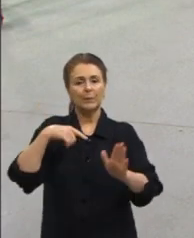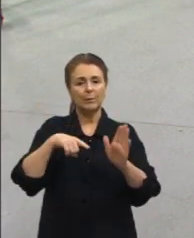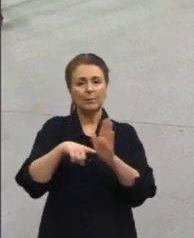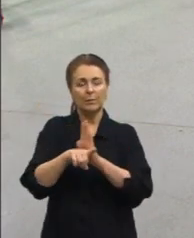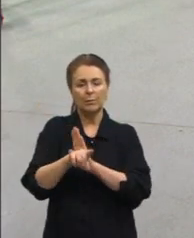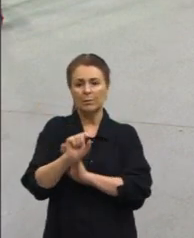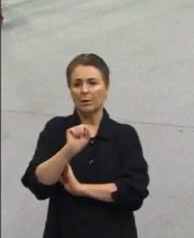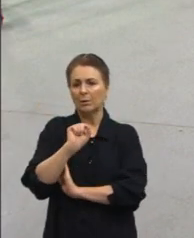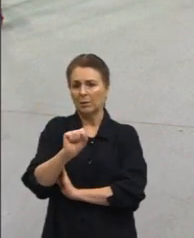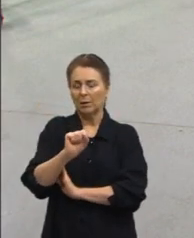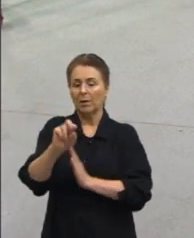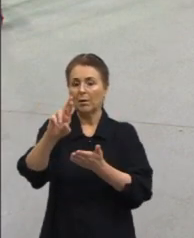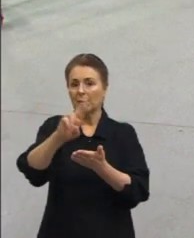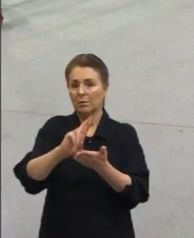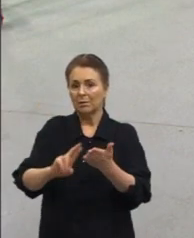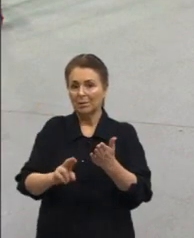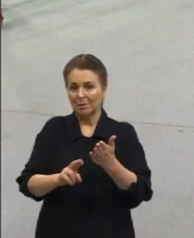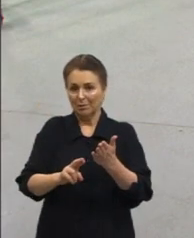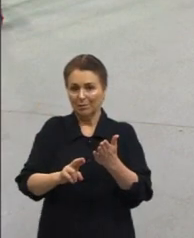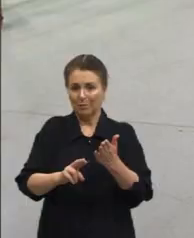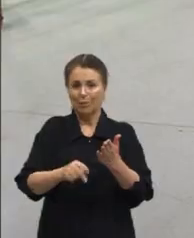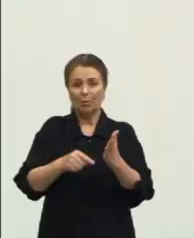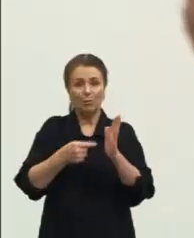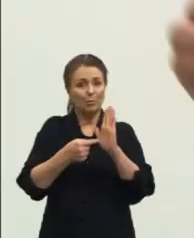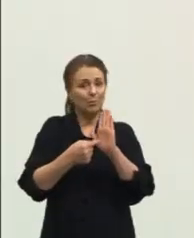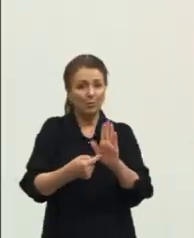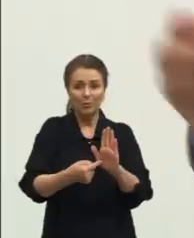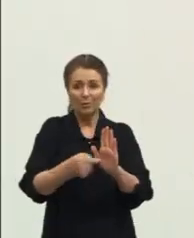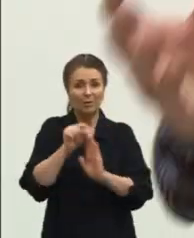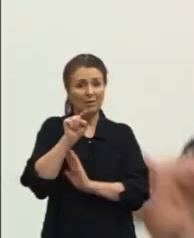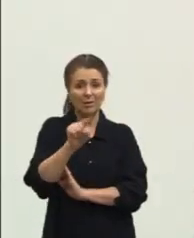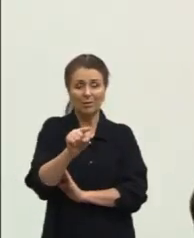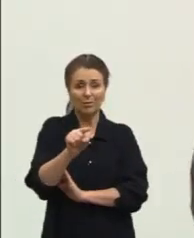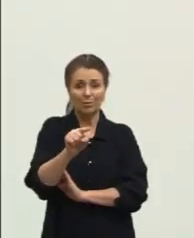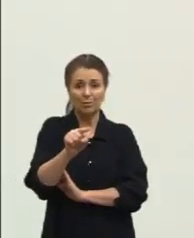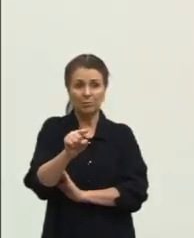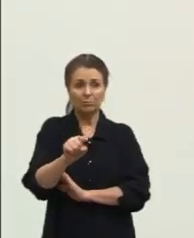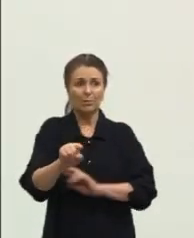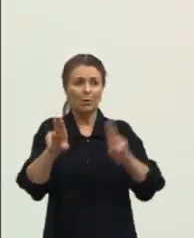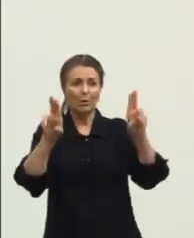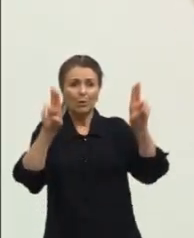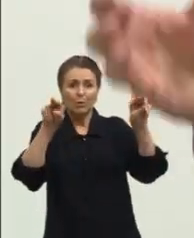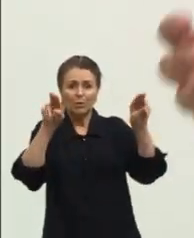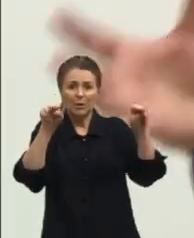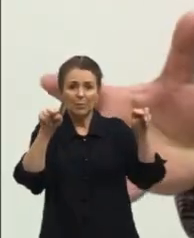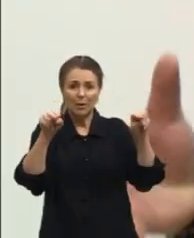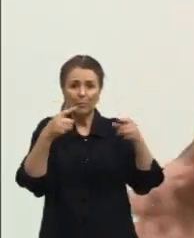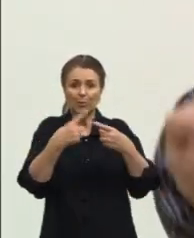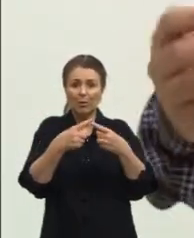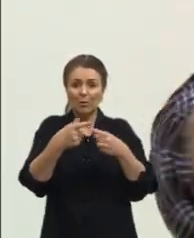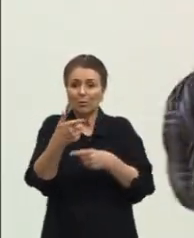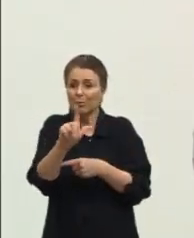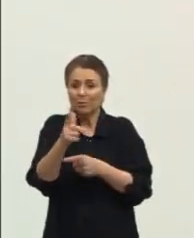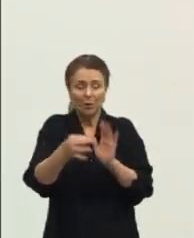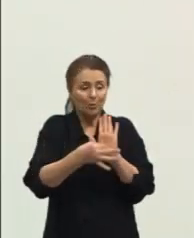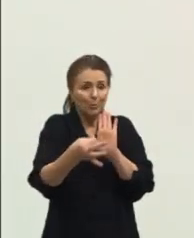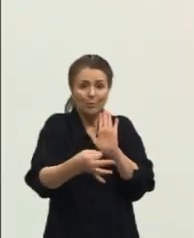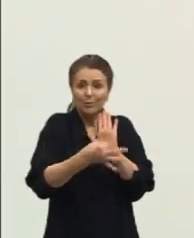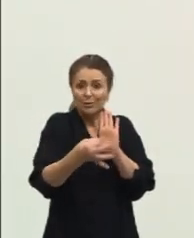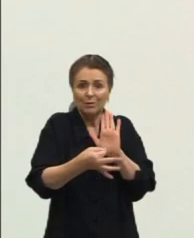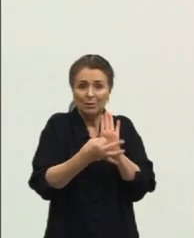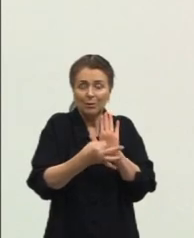da redação mostra Exatamente isso né muitas vezes tu foge do tema quando tu não te posiciona E aí o